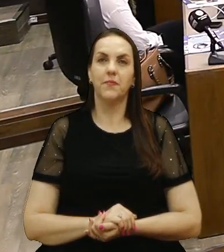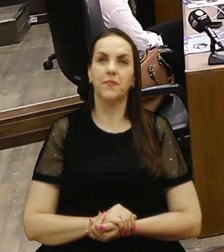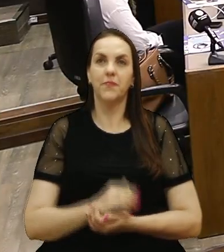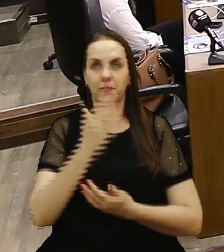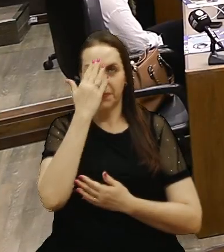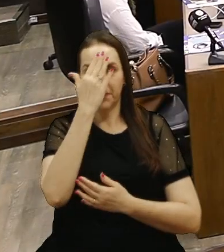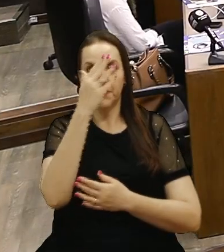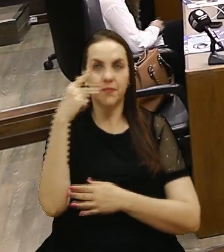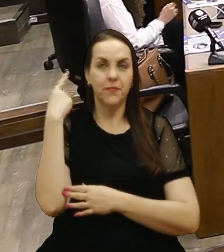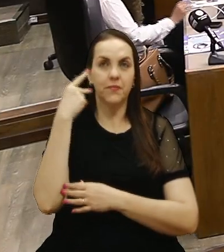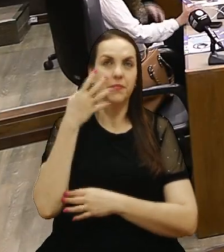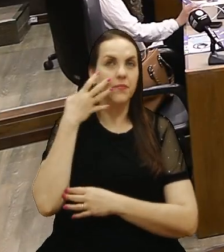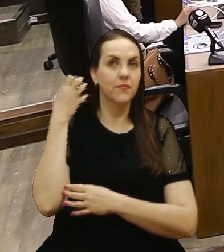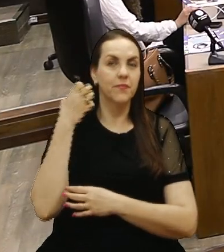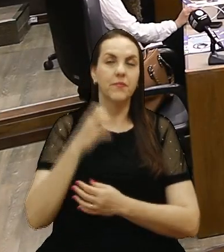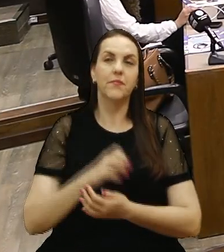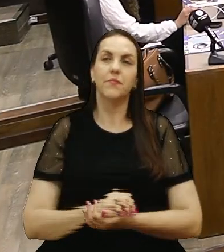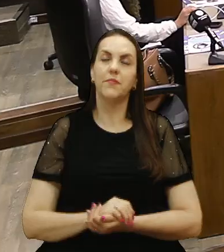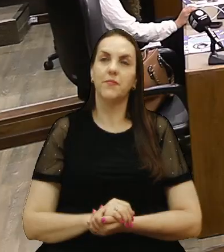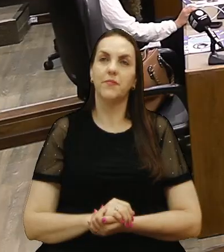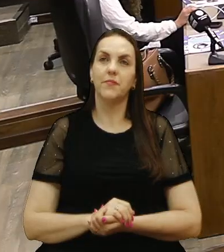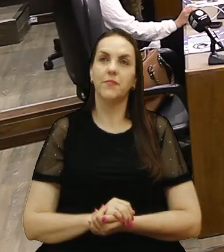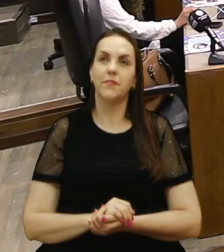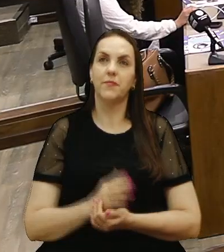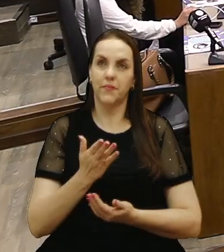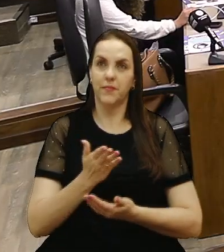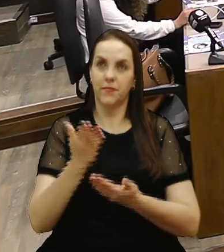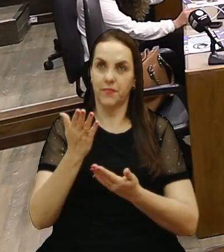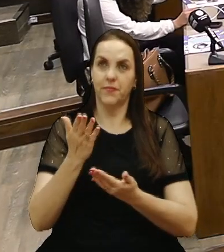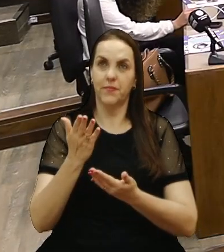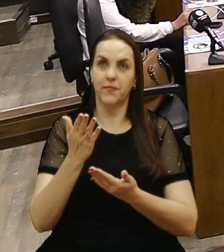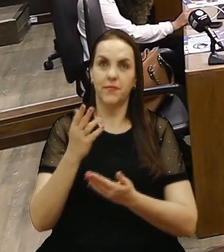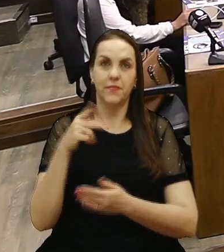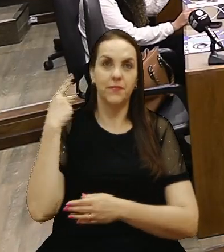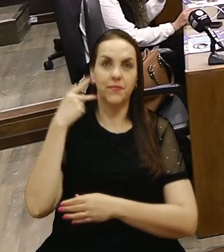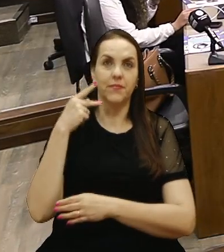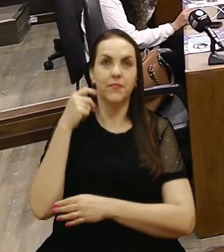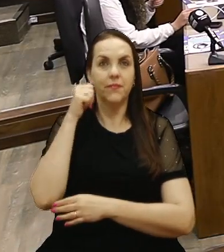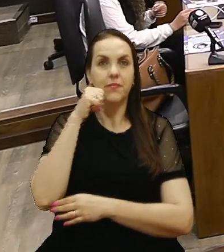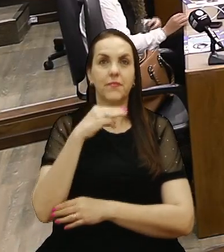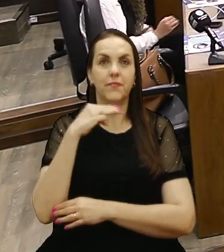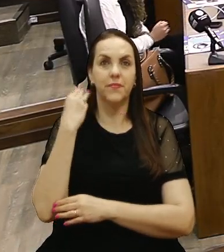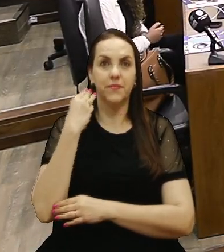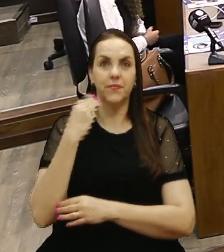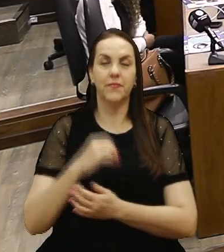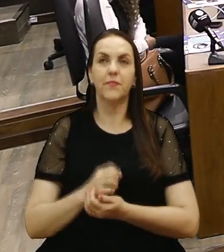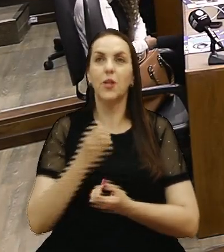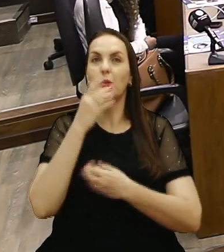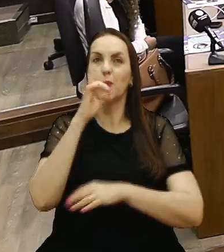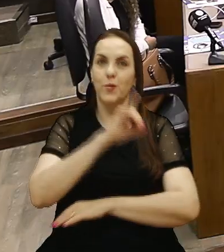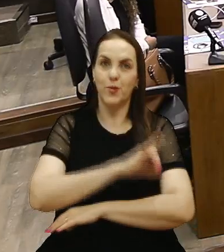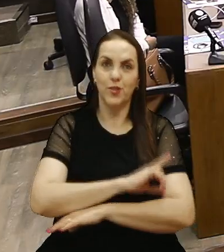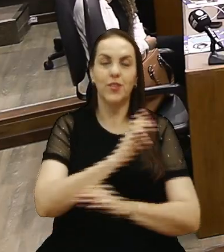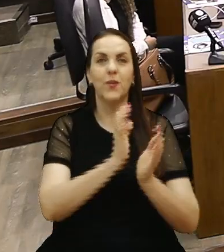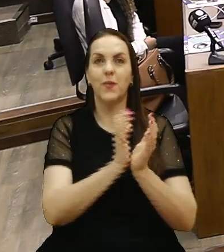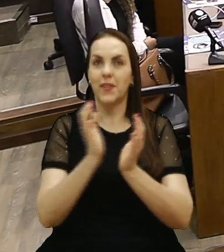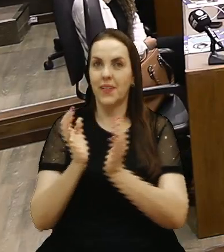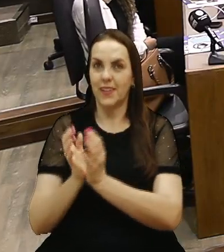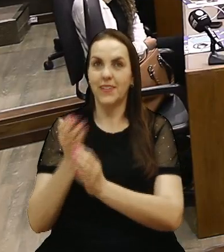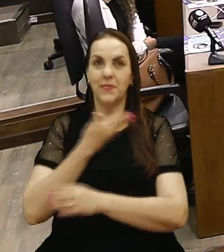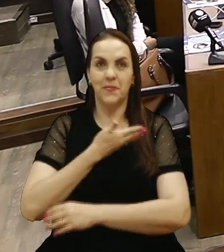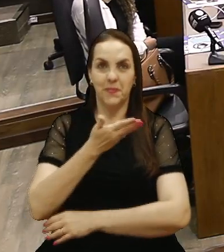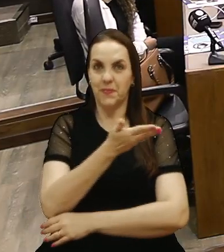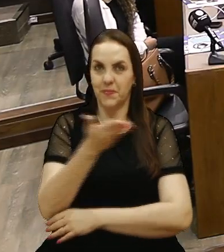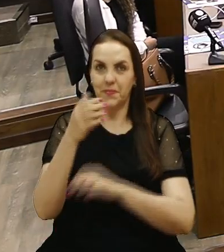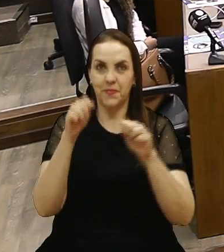Obrigado, vereador Jack. Com a palavra, vereadora Marisol Santos. Bom dia, colegas. Bom dia aos amigos que nos